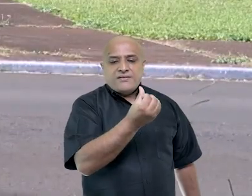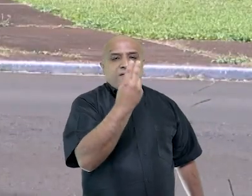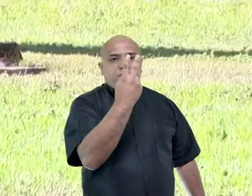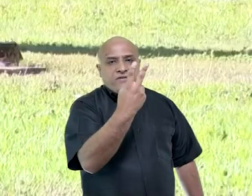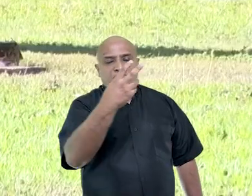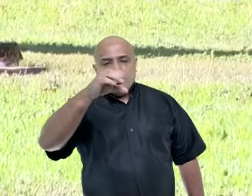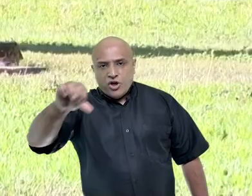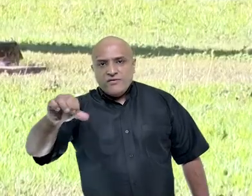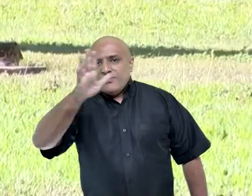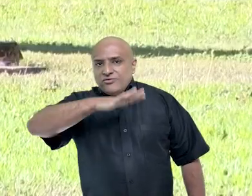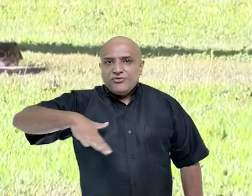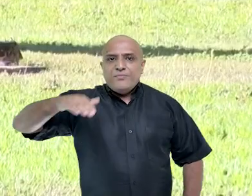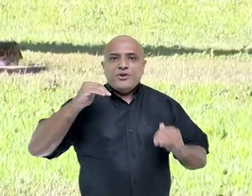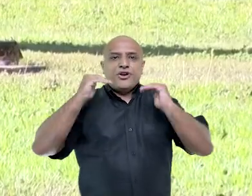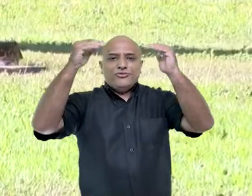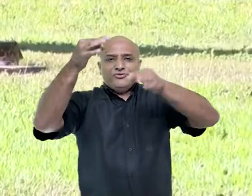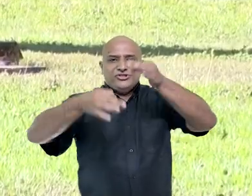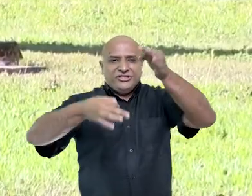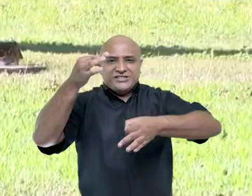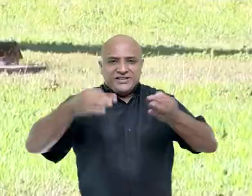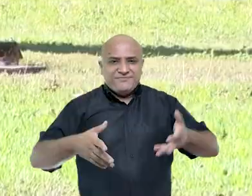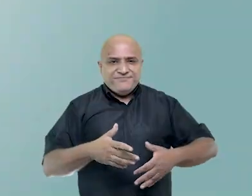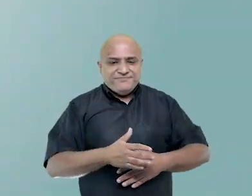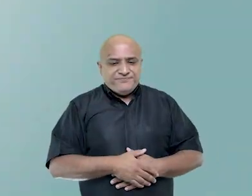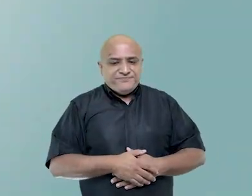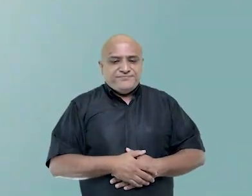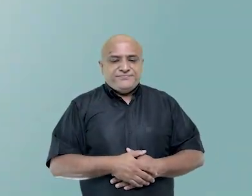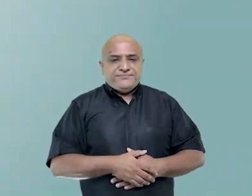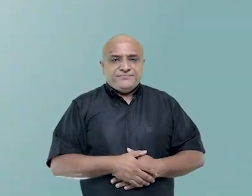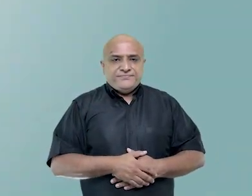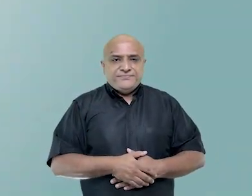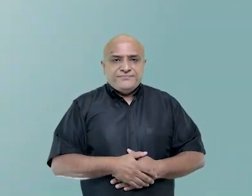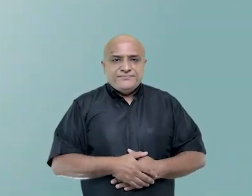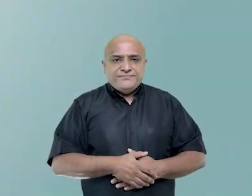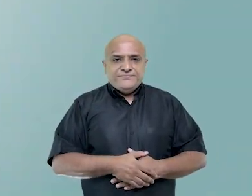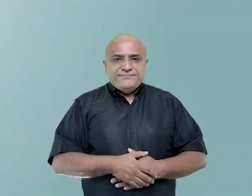629 do Superior Tribunal de Justiça.